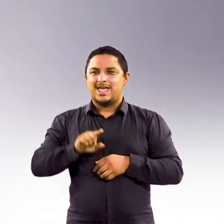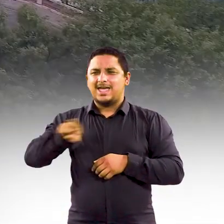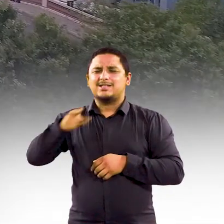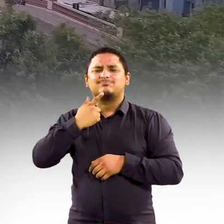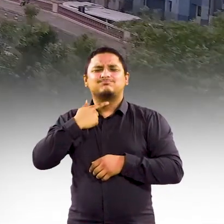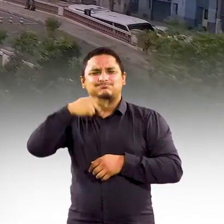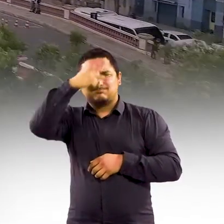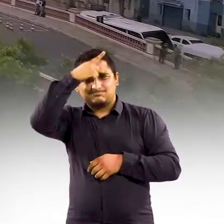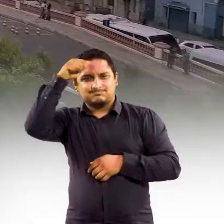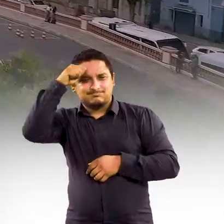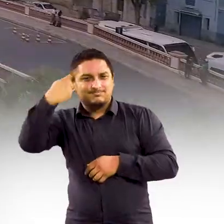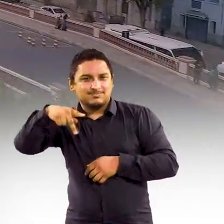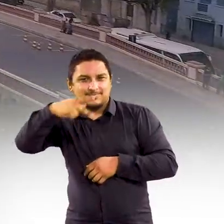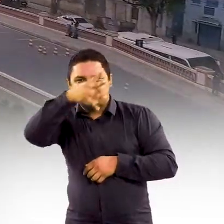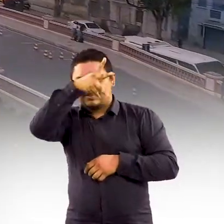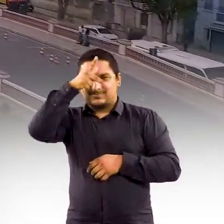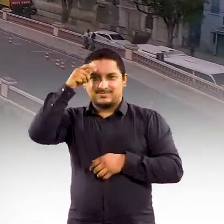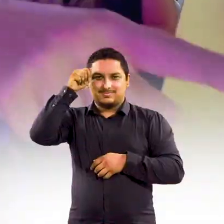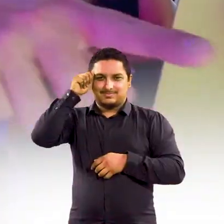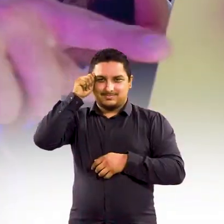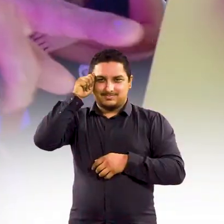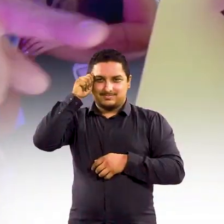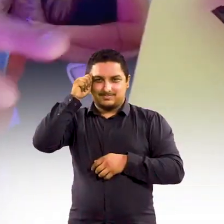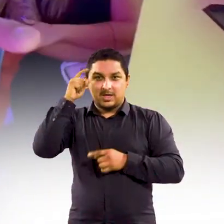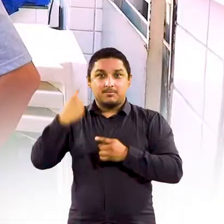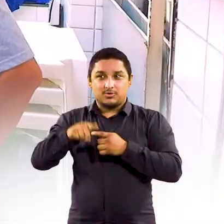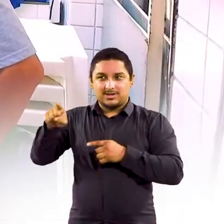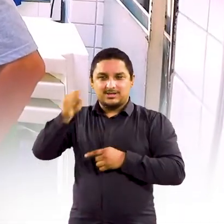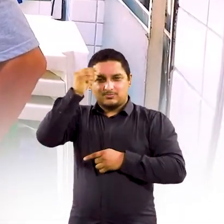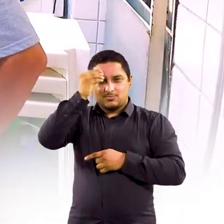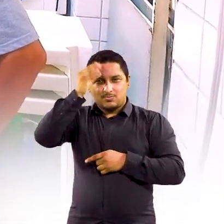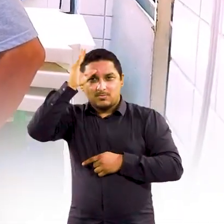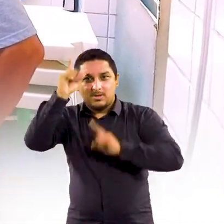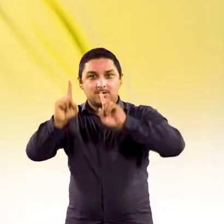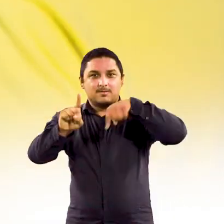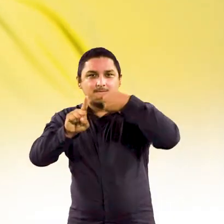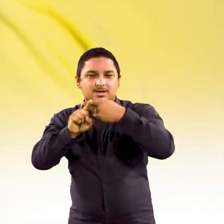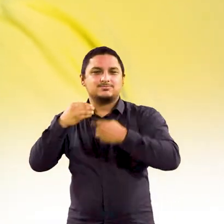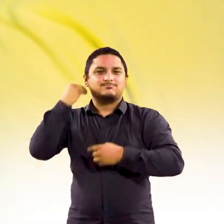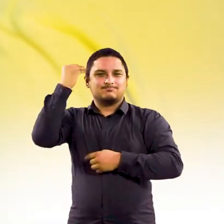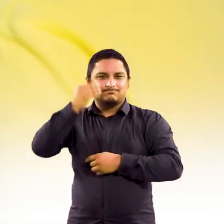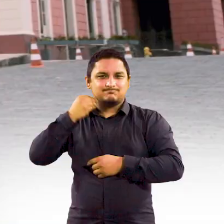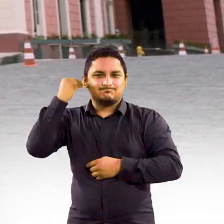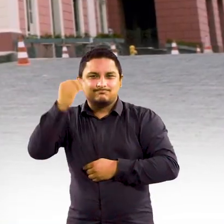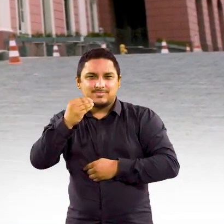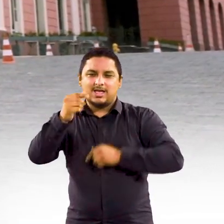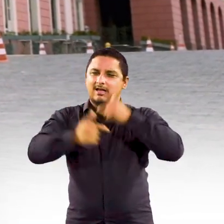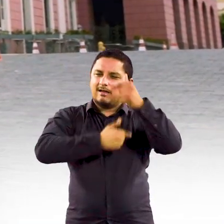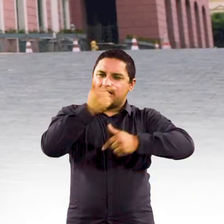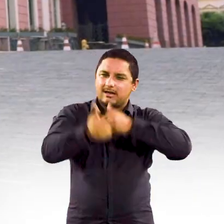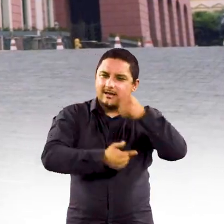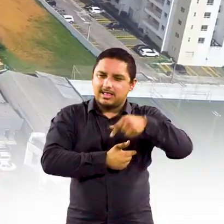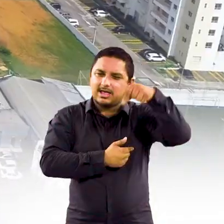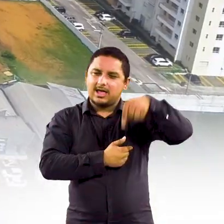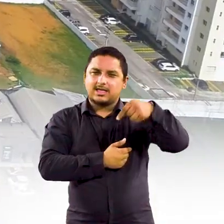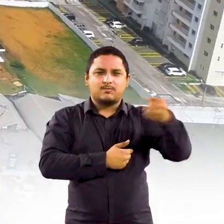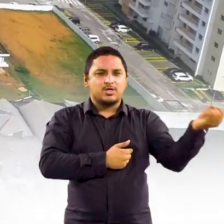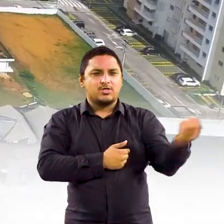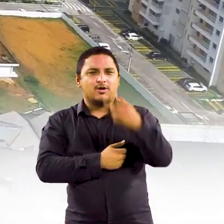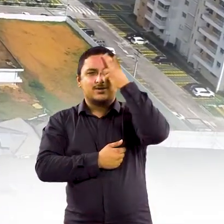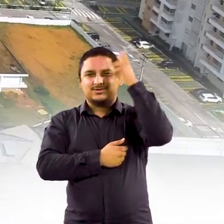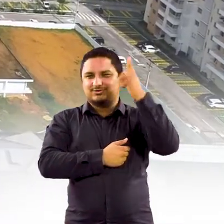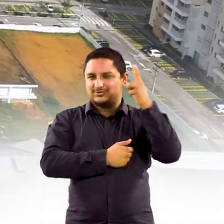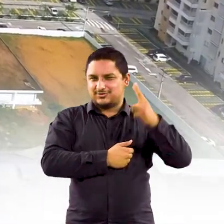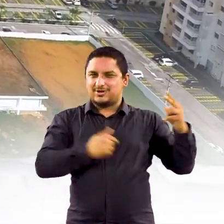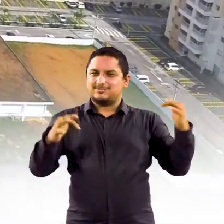quer ser prefeito de Manaus. Usar todo o conhecimento e experiência para escrever uma nova história para